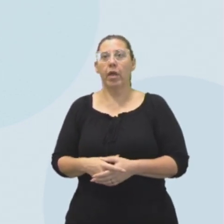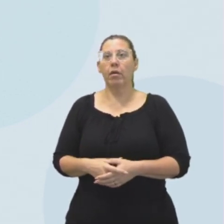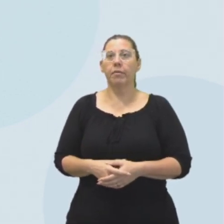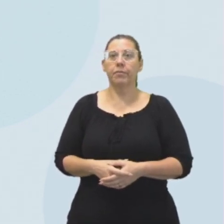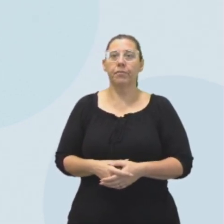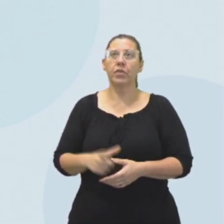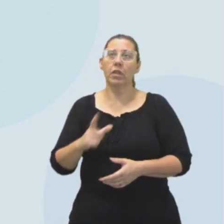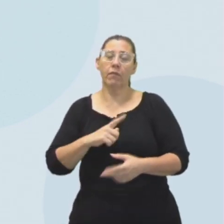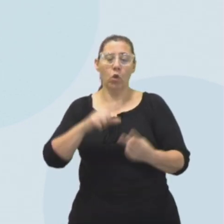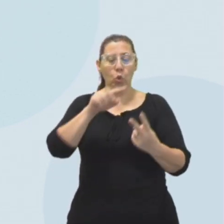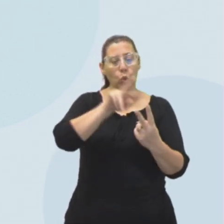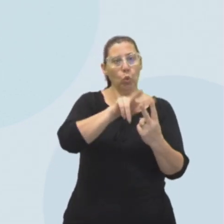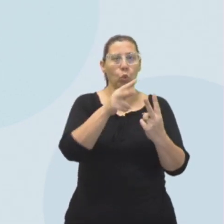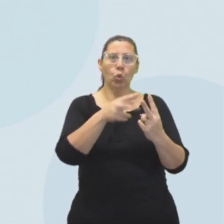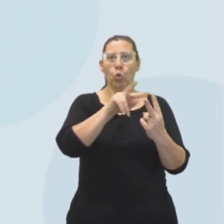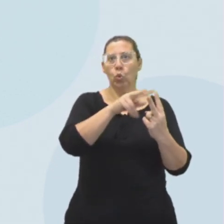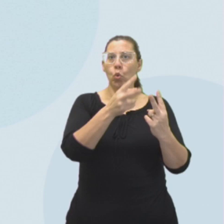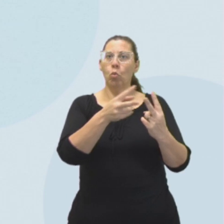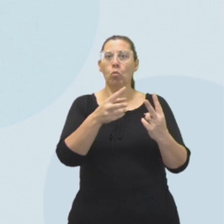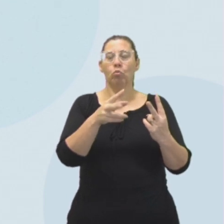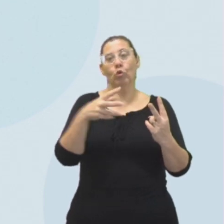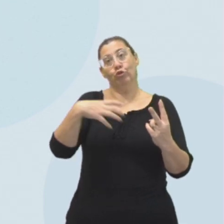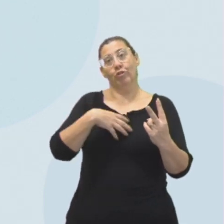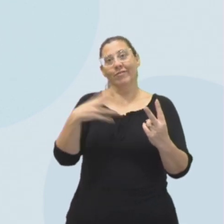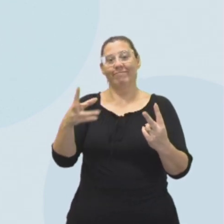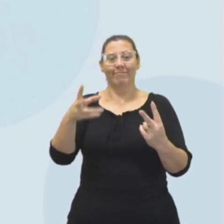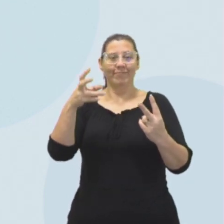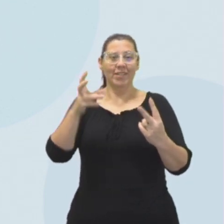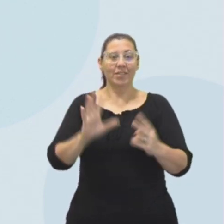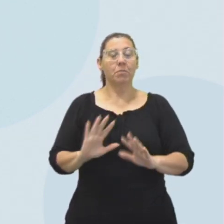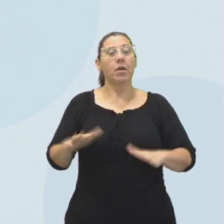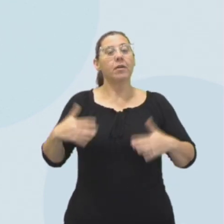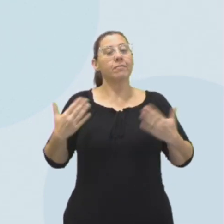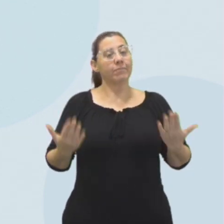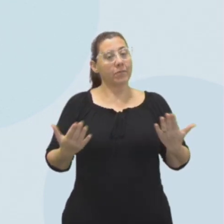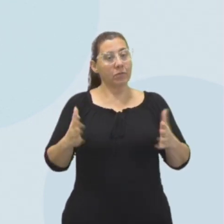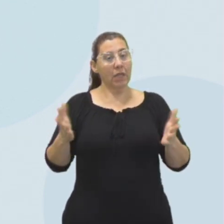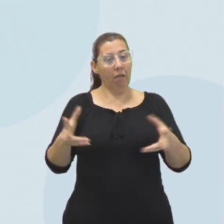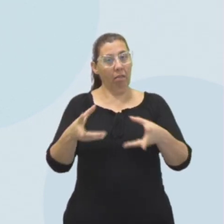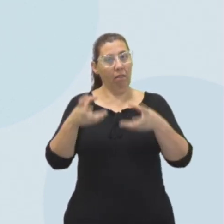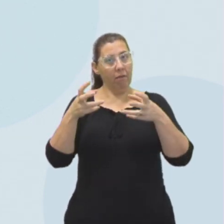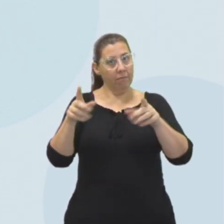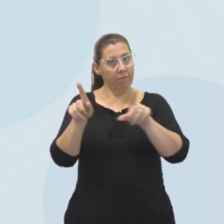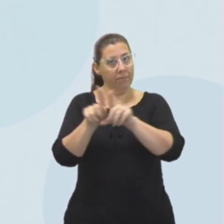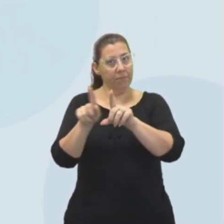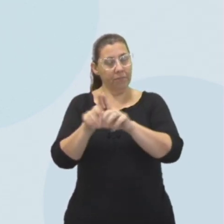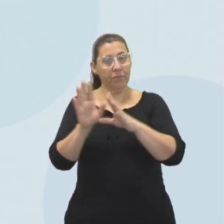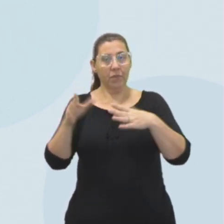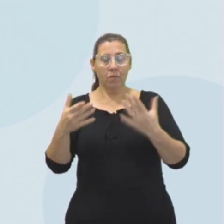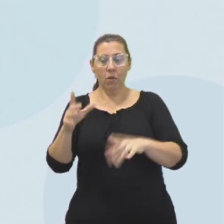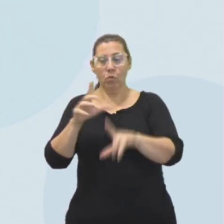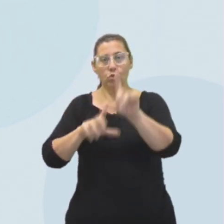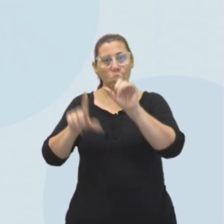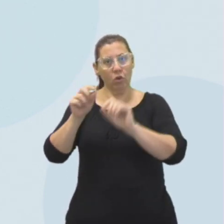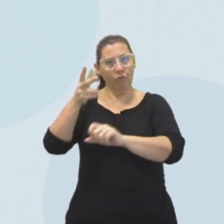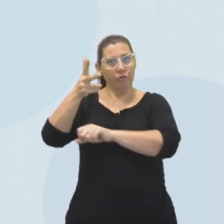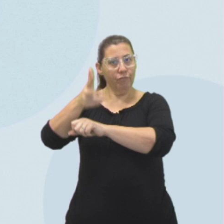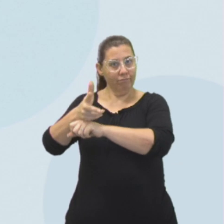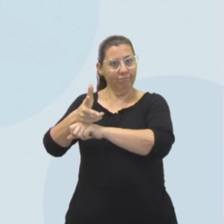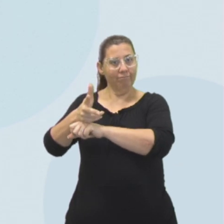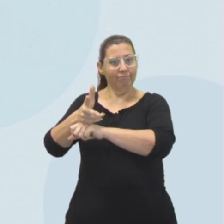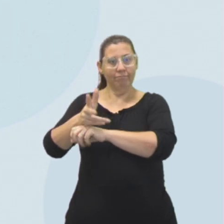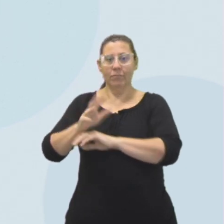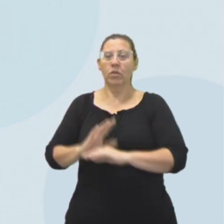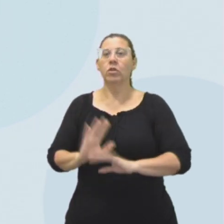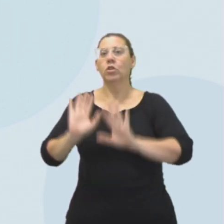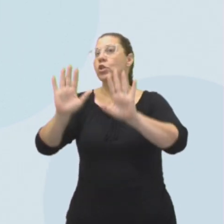duplas intencionalidades, duplas visões. Então, a gente também tem que se atentar a isso na hora da escolha do vídeo. Não é